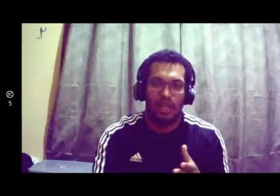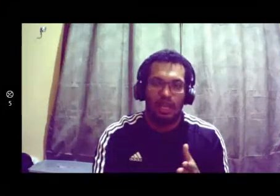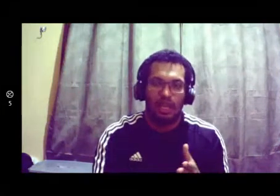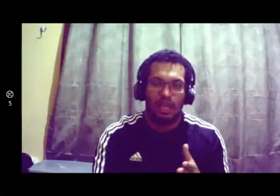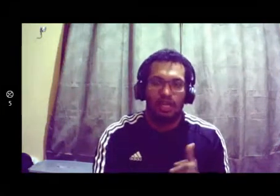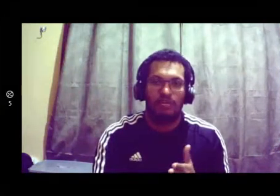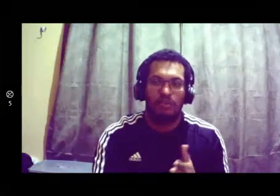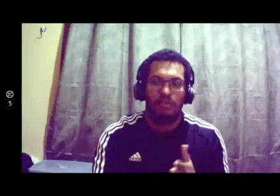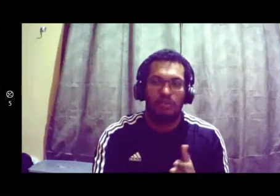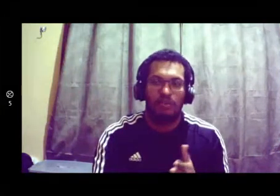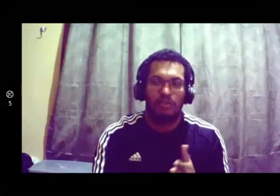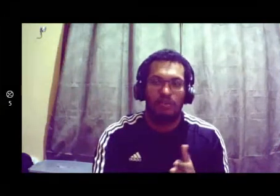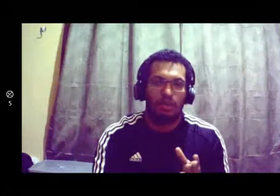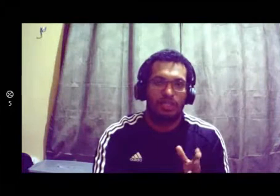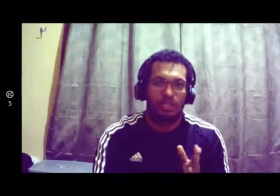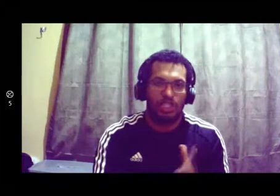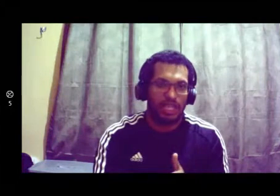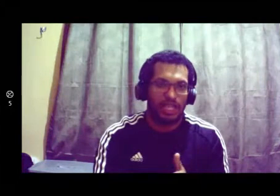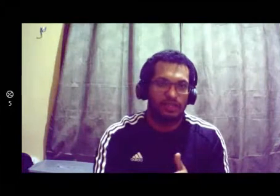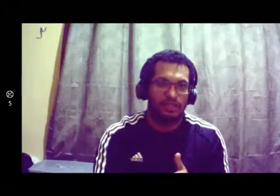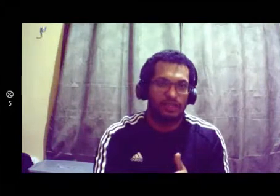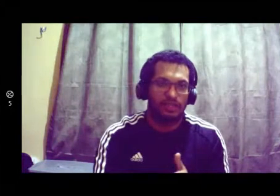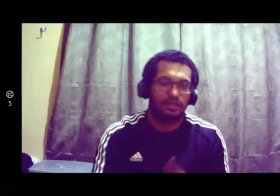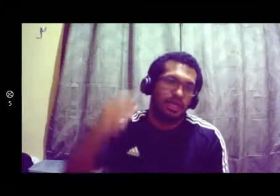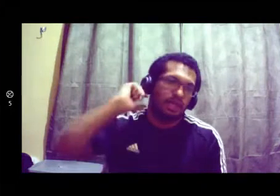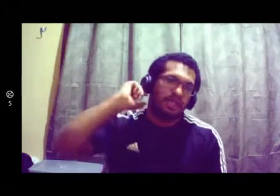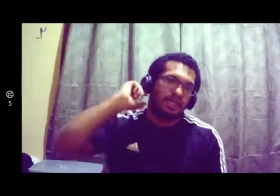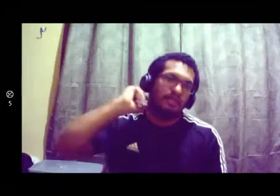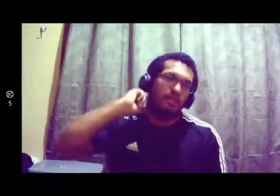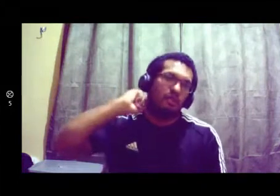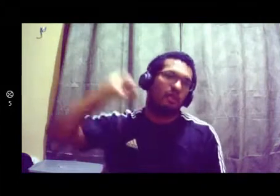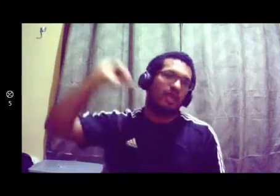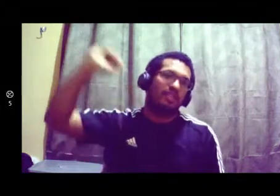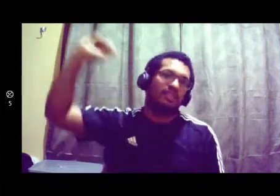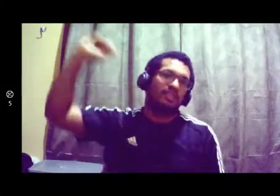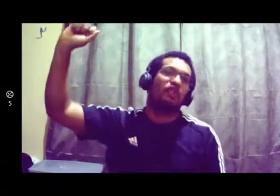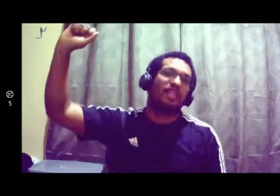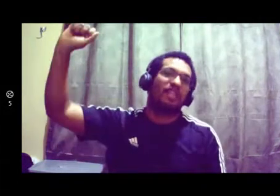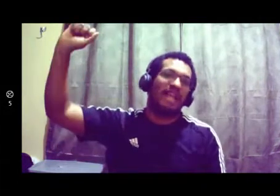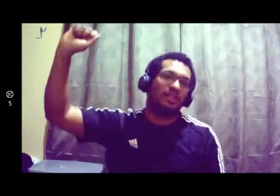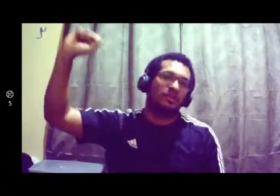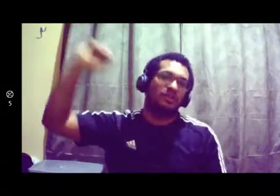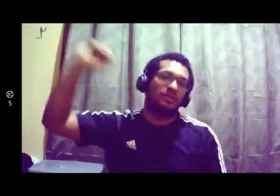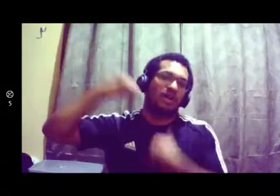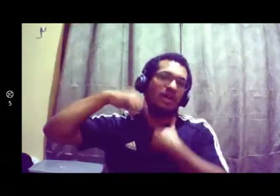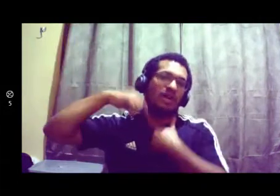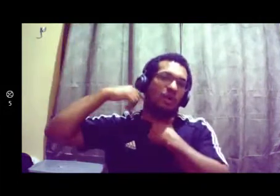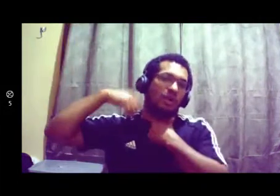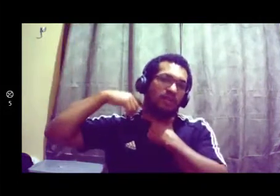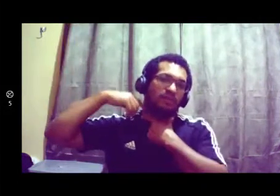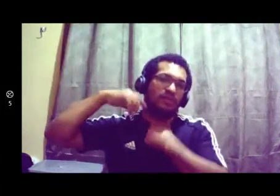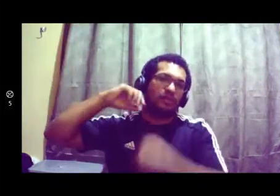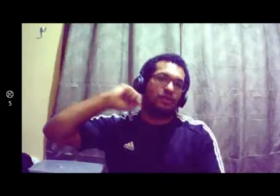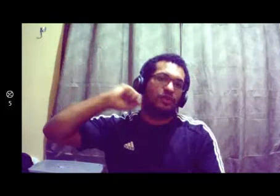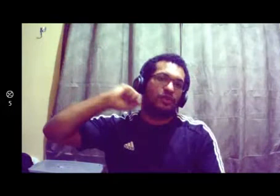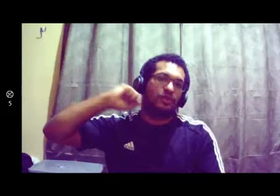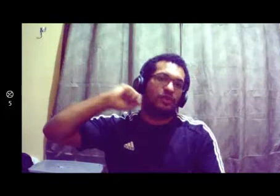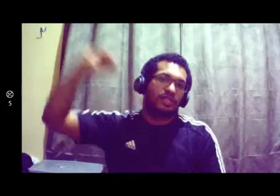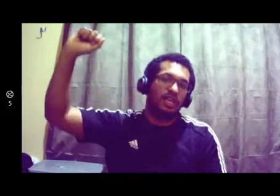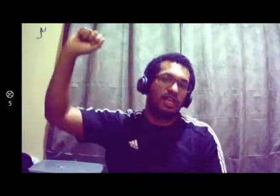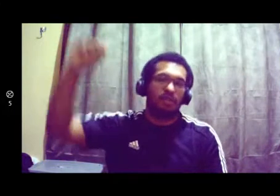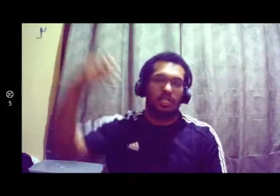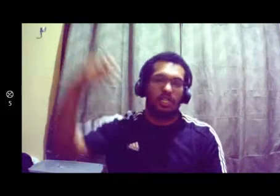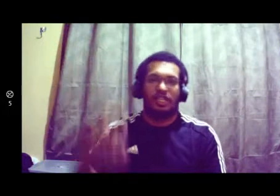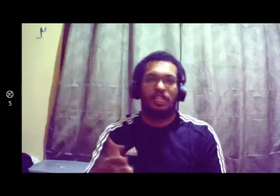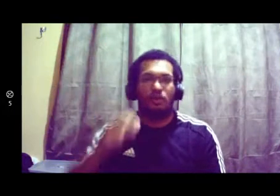assim, porque no mês de abril tem a comemoração de Tiradentes. E é parecido com alguém sendo enforcado, com uma corda no pescoço e